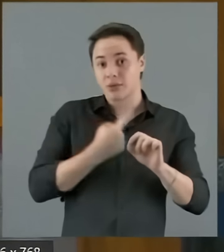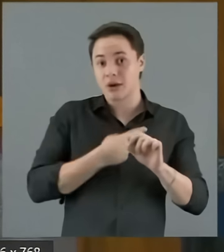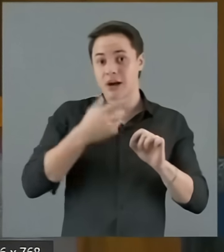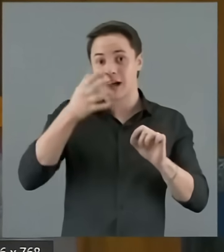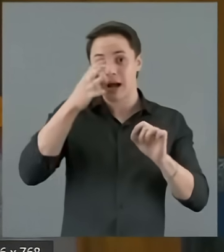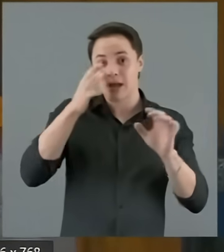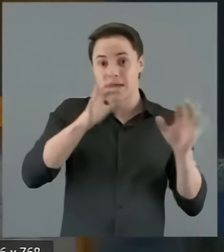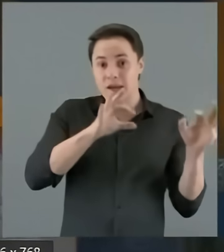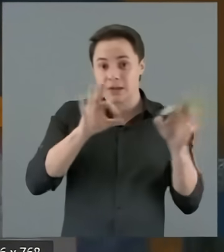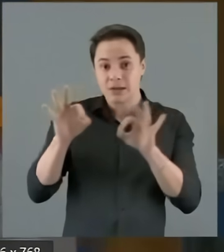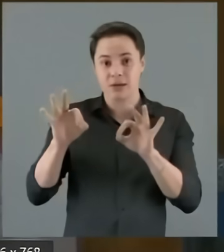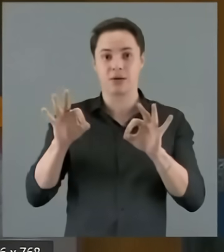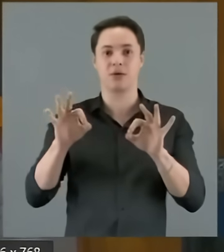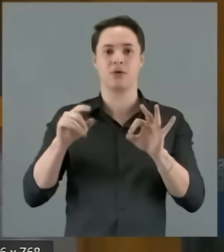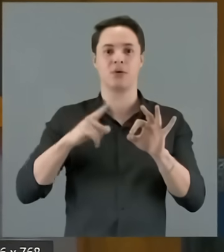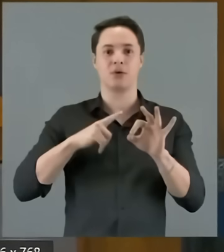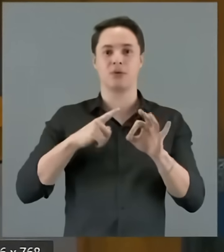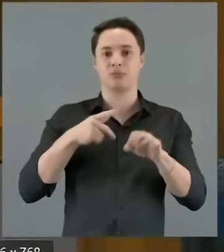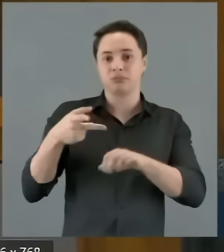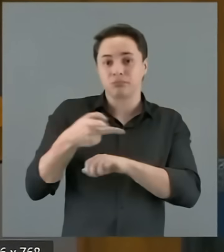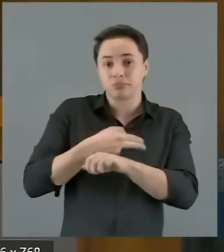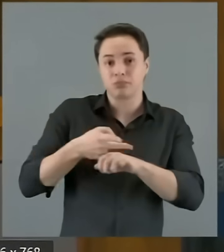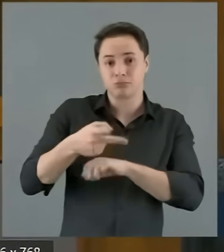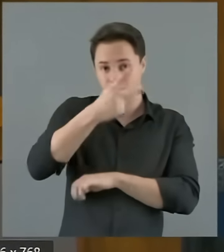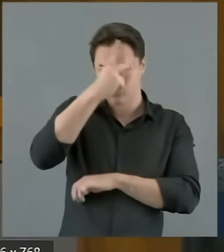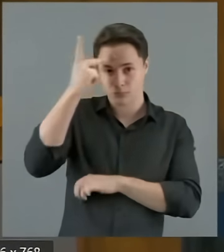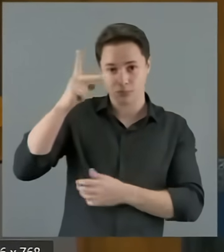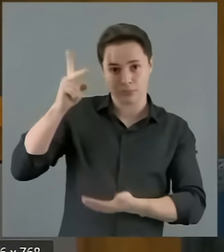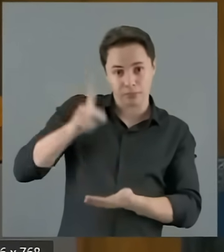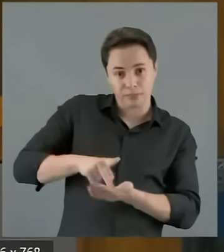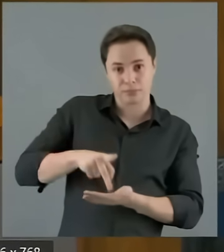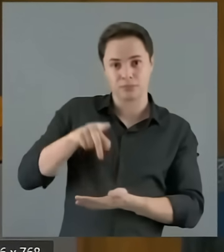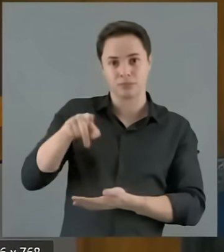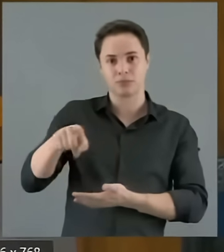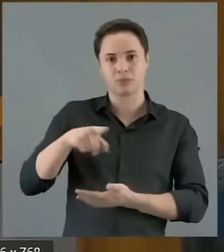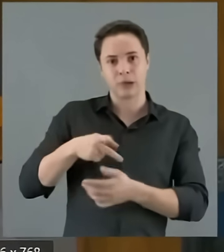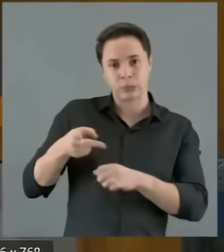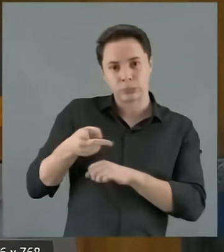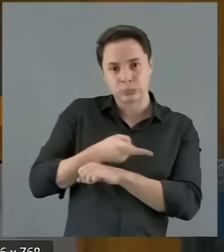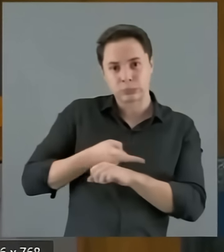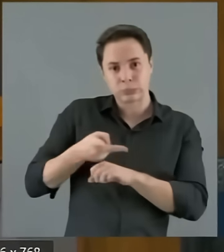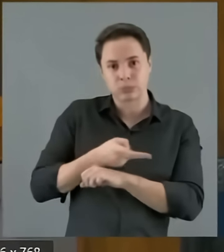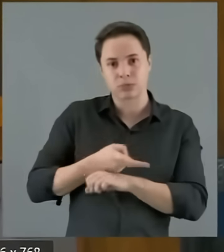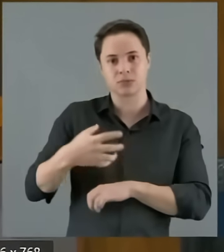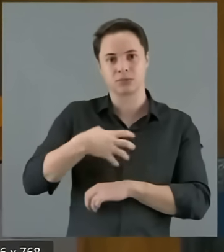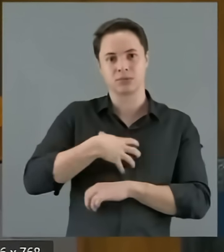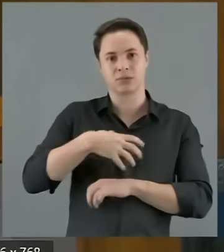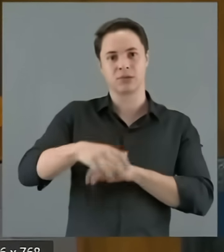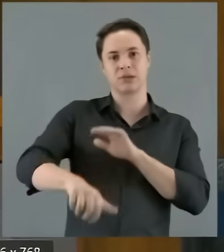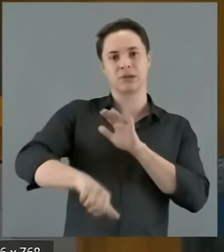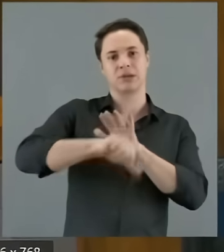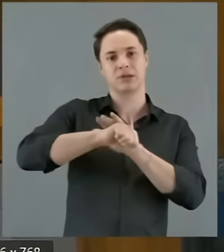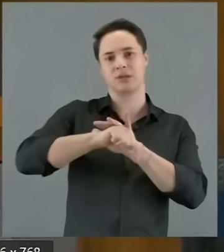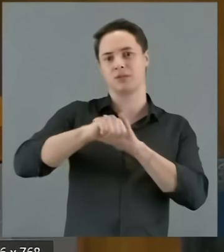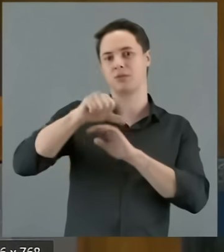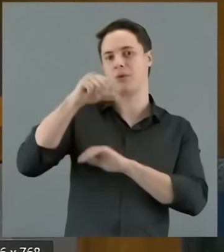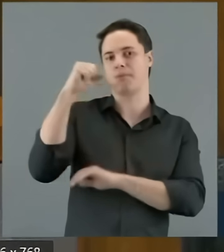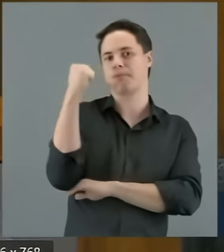está acontecendo, quer dizer, buscar aqueles que realmente deram causa a esse crime hediondo